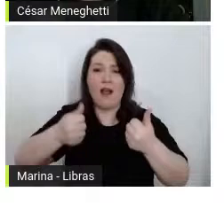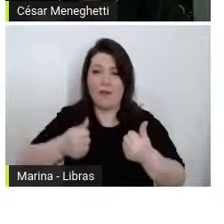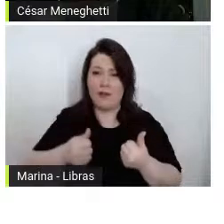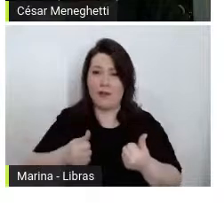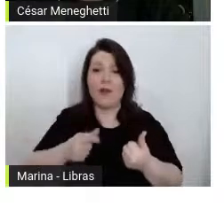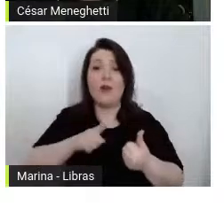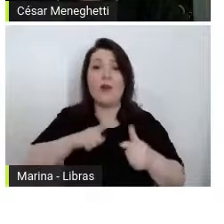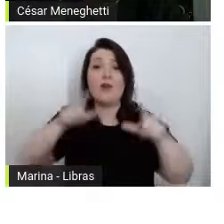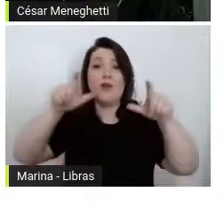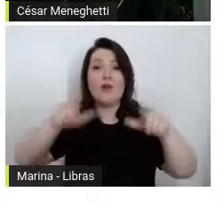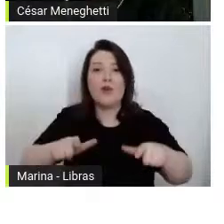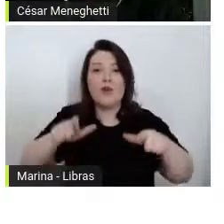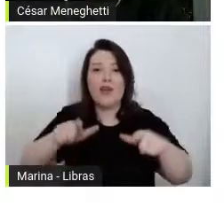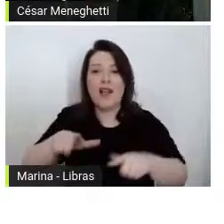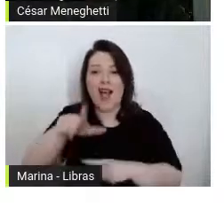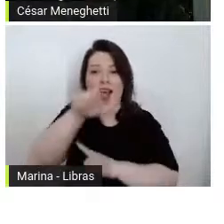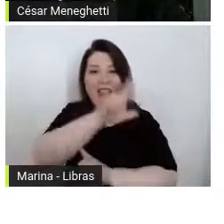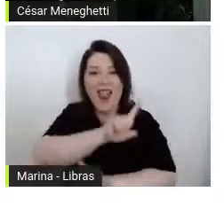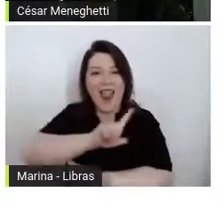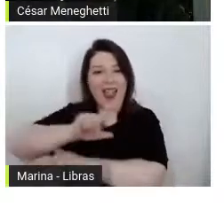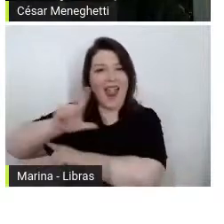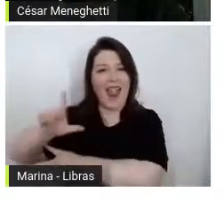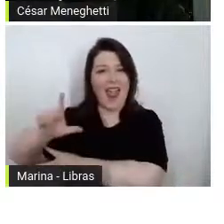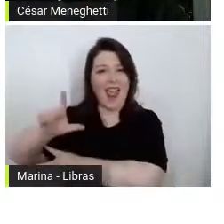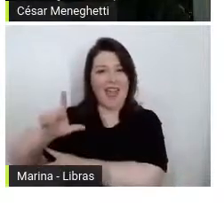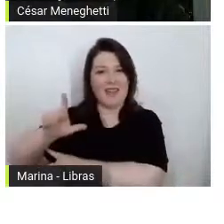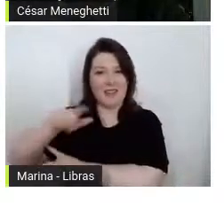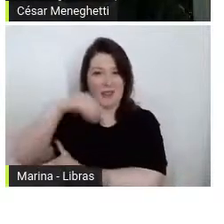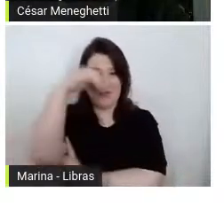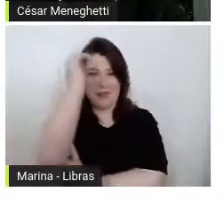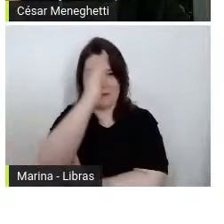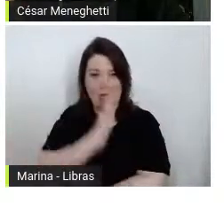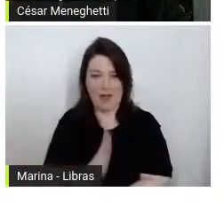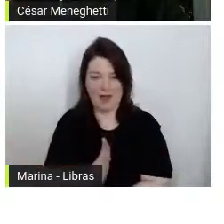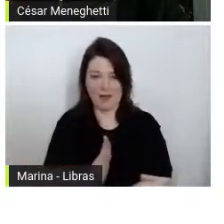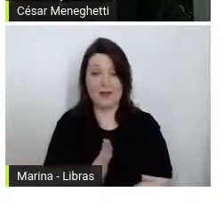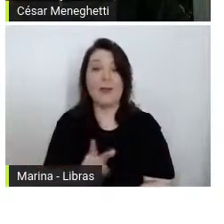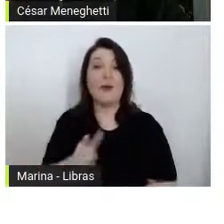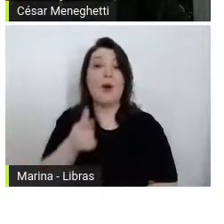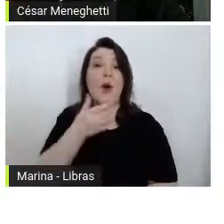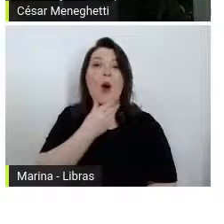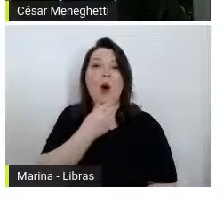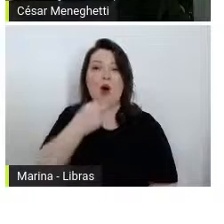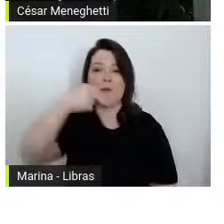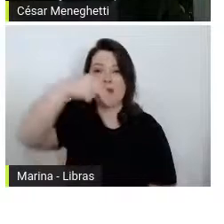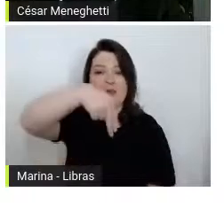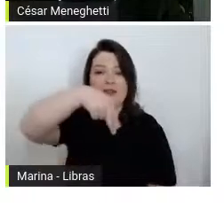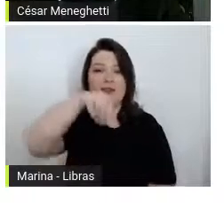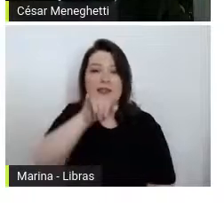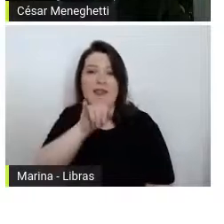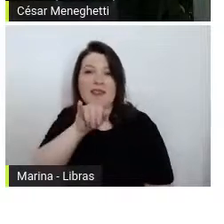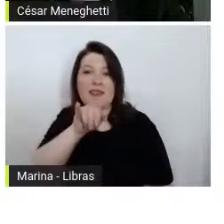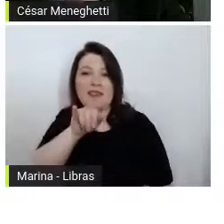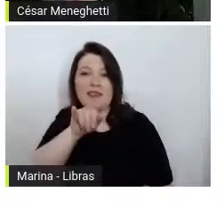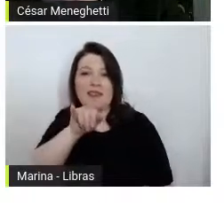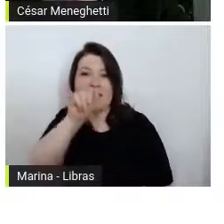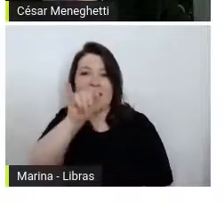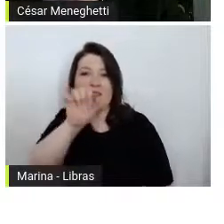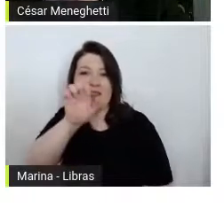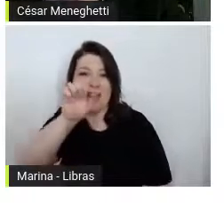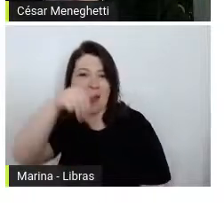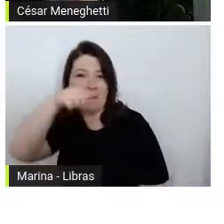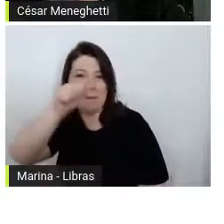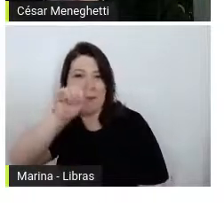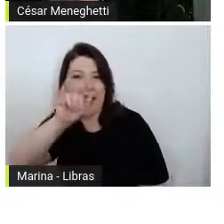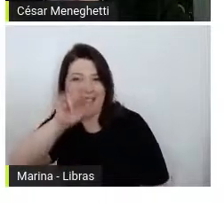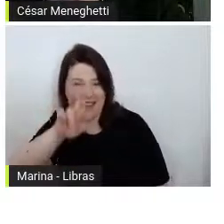leste do Brasil, a ponta mais extrema, onde o Niemeyer fez essa edificação, que é muito parecida